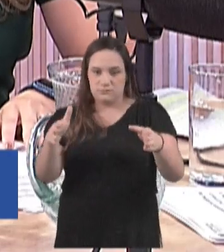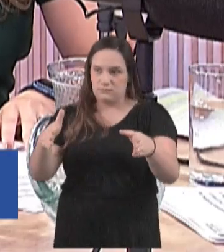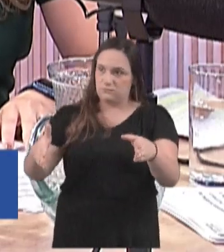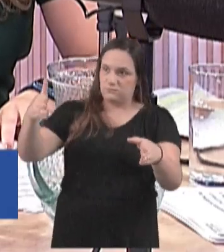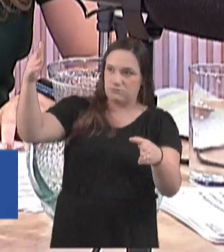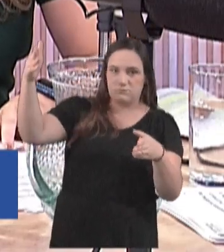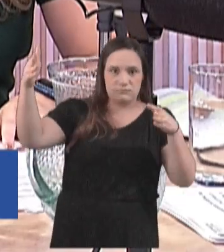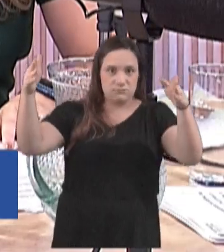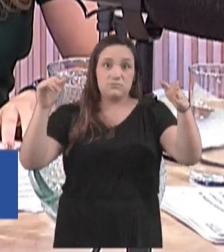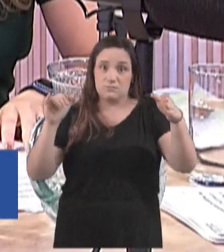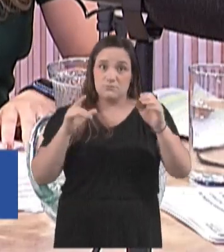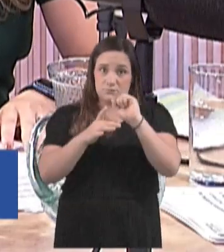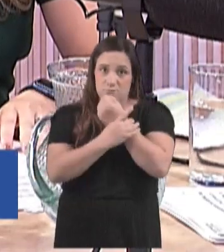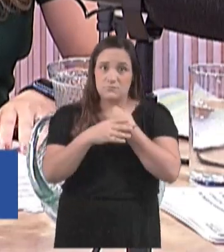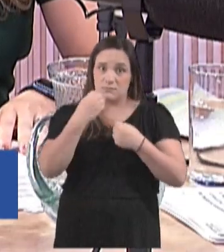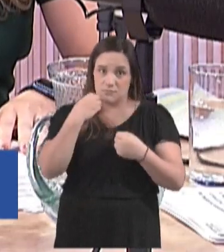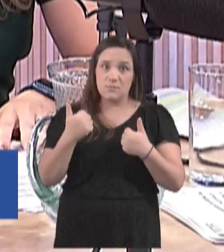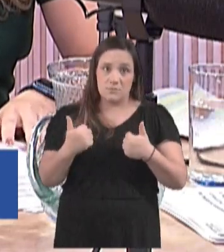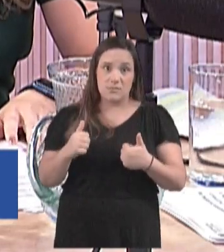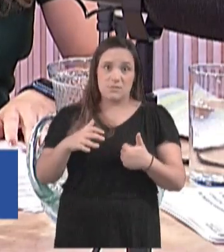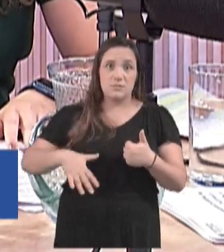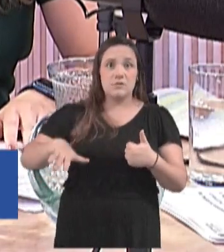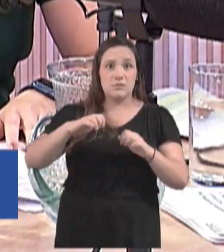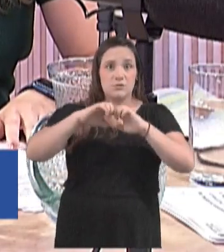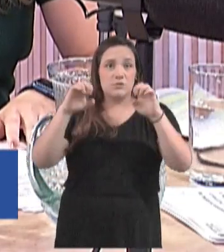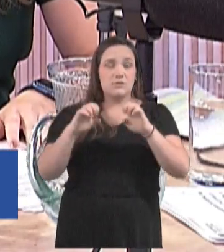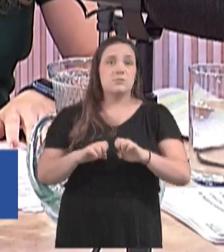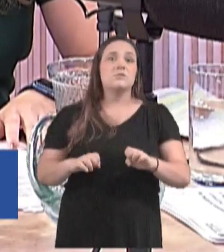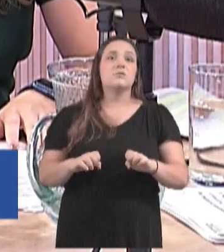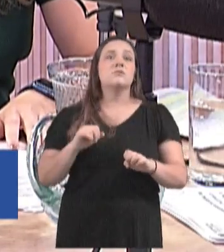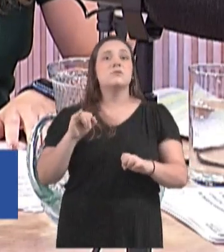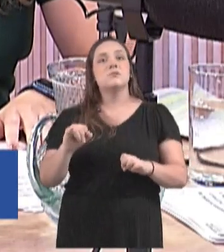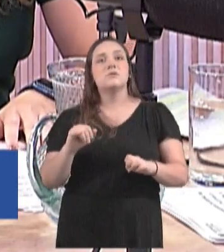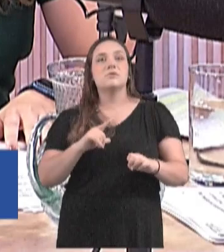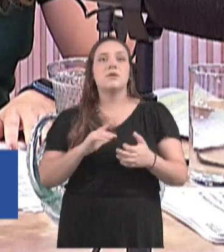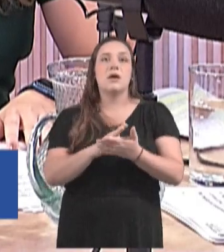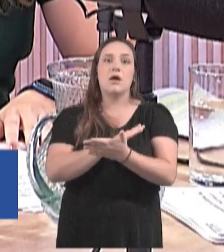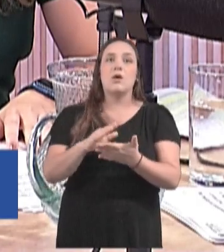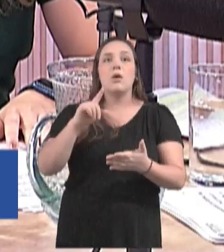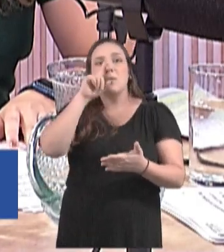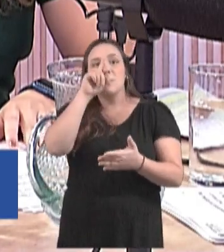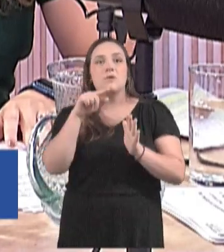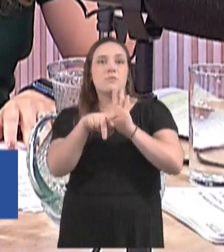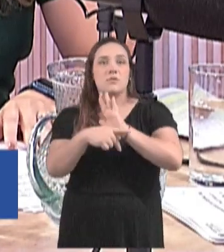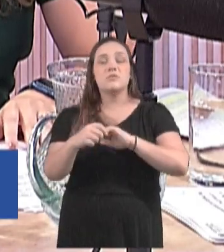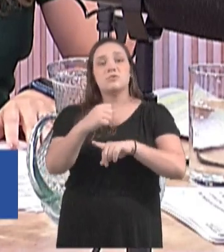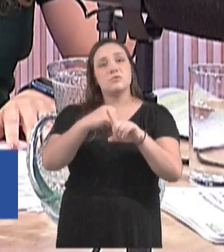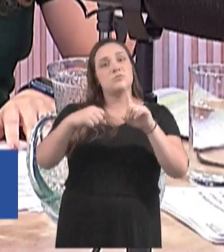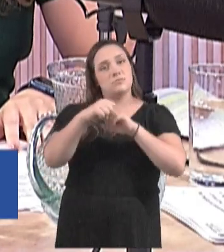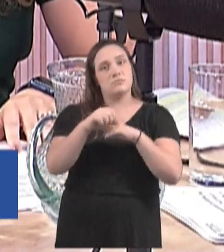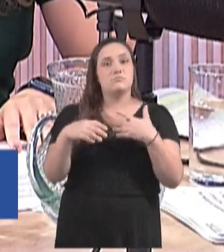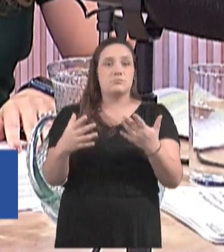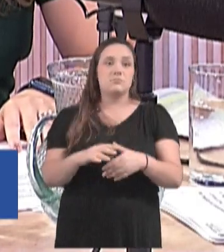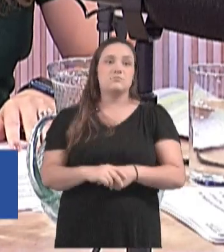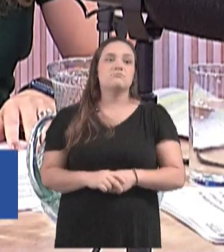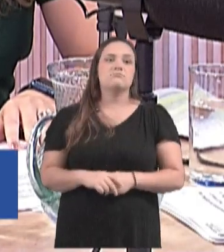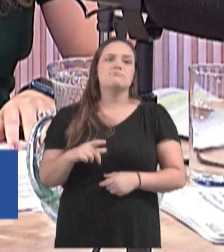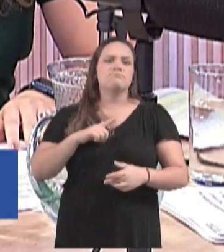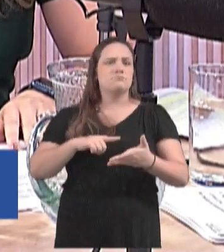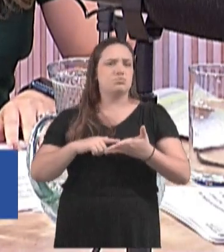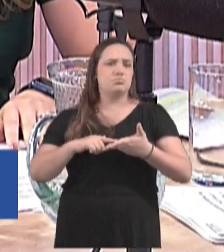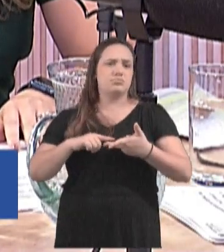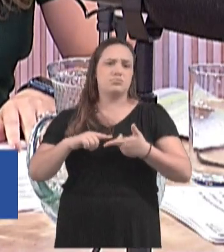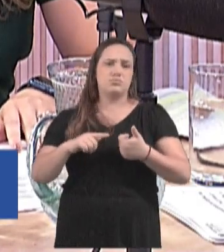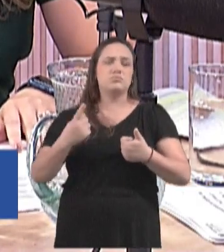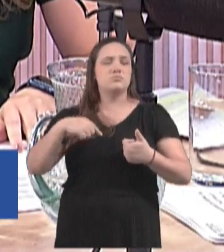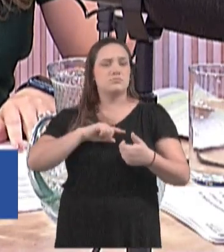parte de segurança dela, como que ela está estruturada, se tem algum risco para a sociedade. E, então são